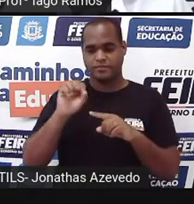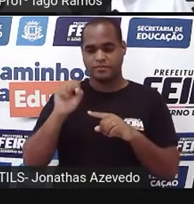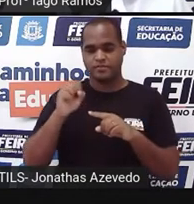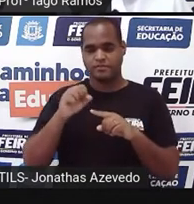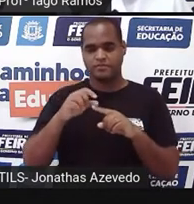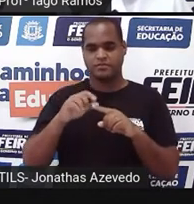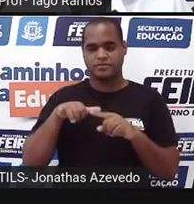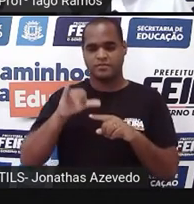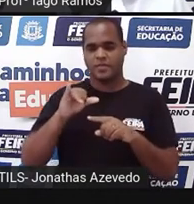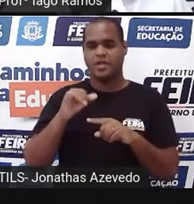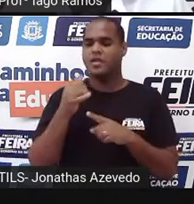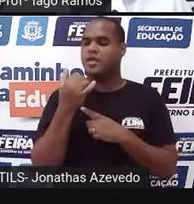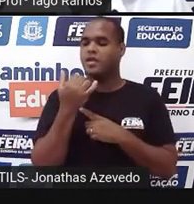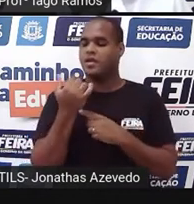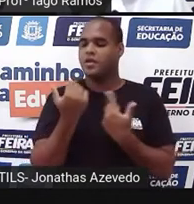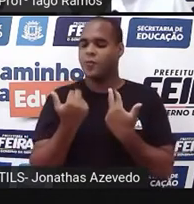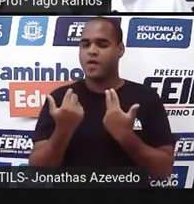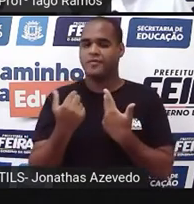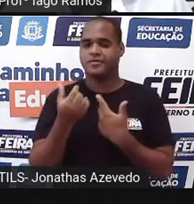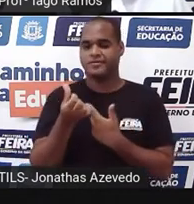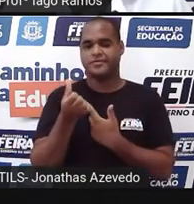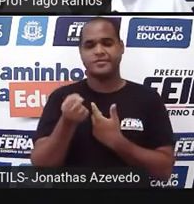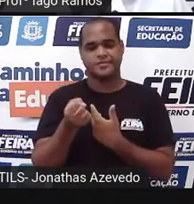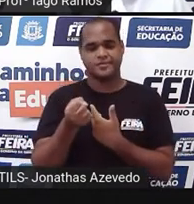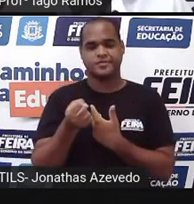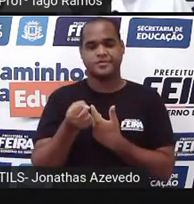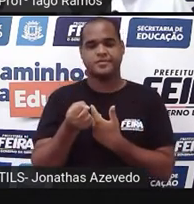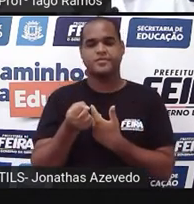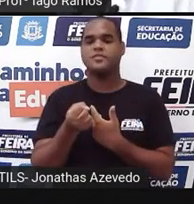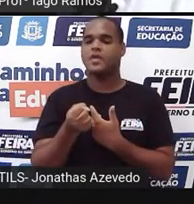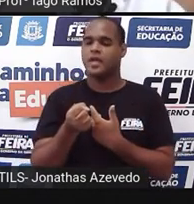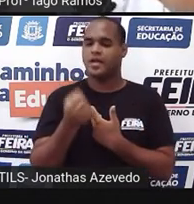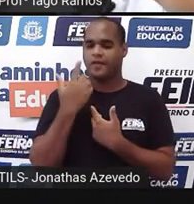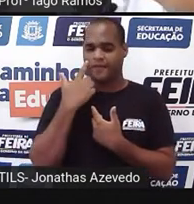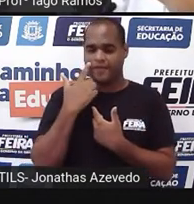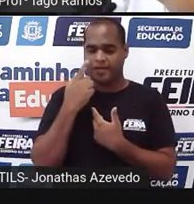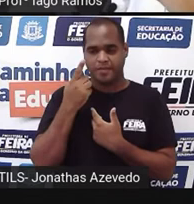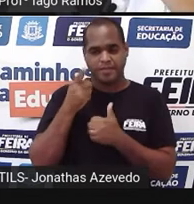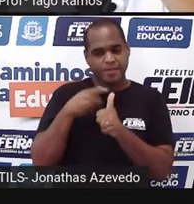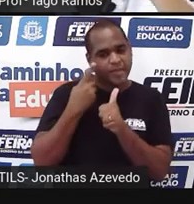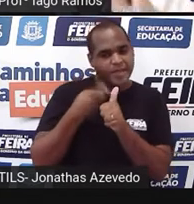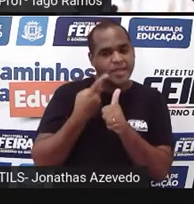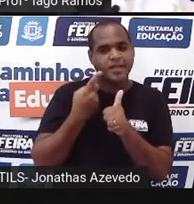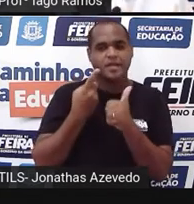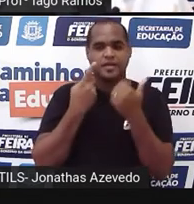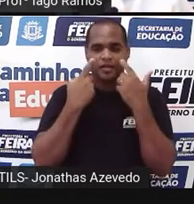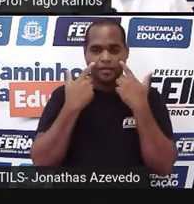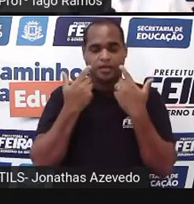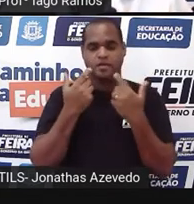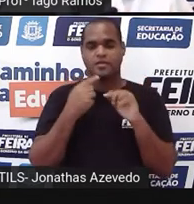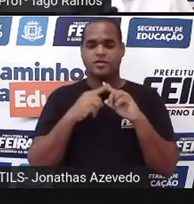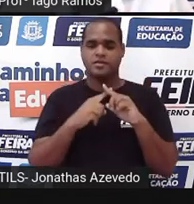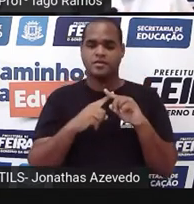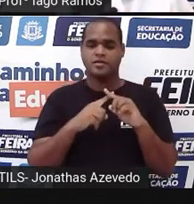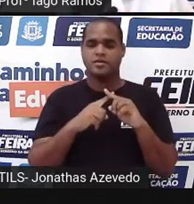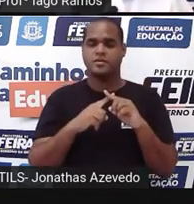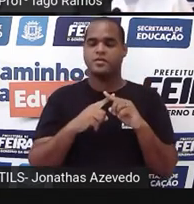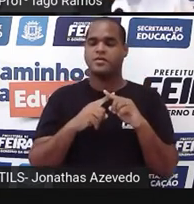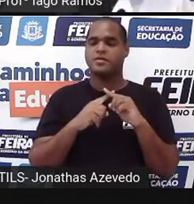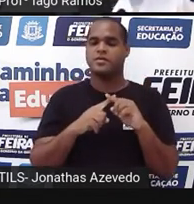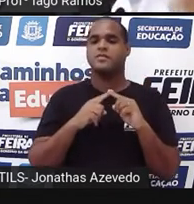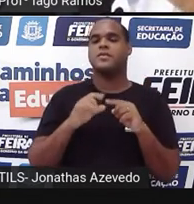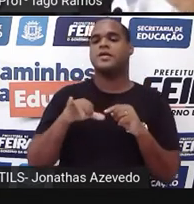Y = 68 então a gente olhou primeiro só para aquela melhor x + y = 7